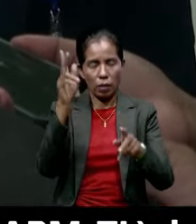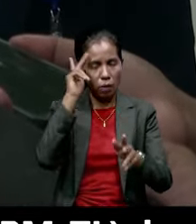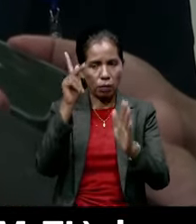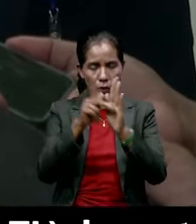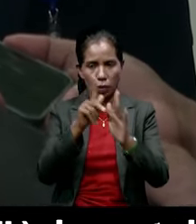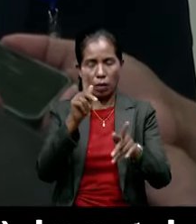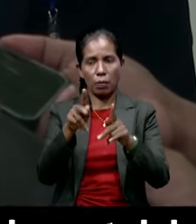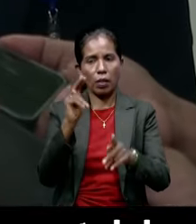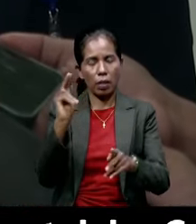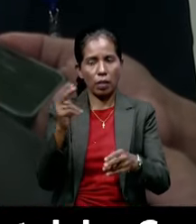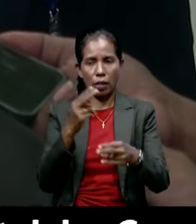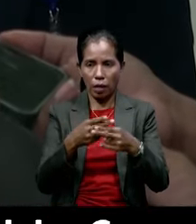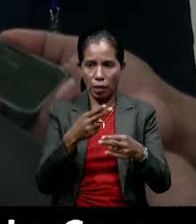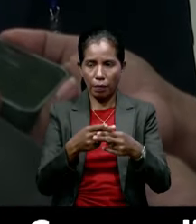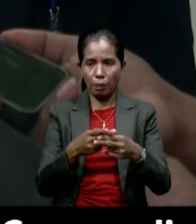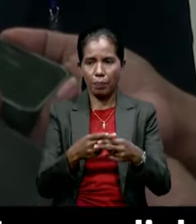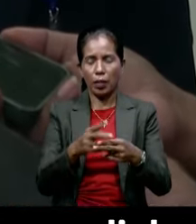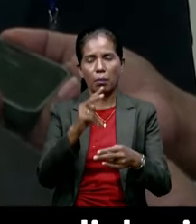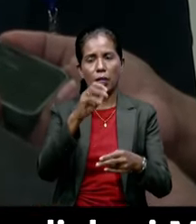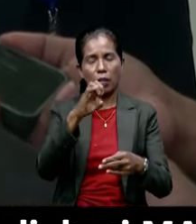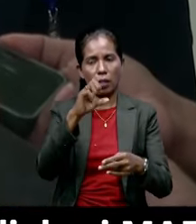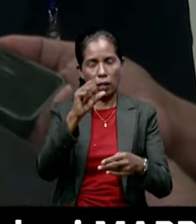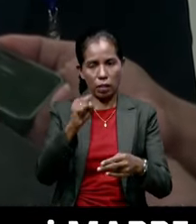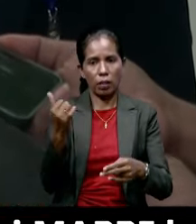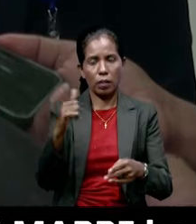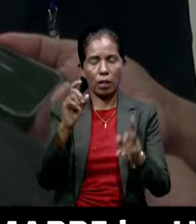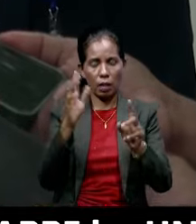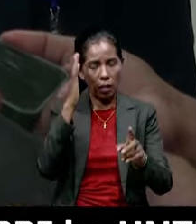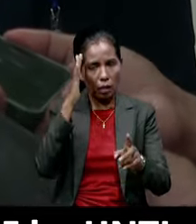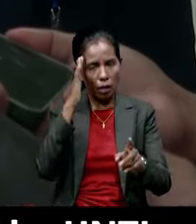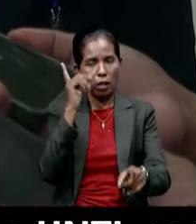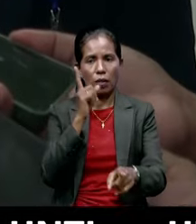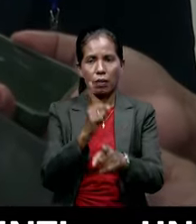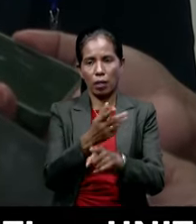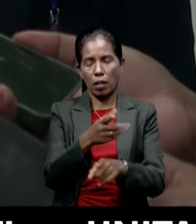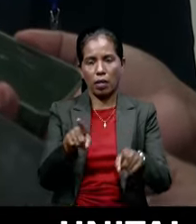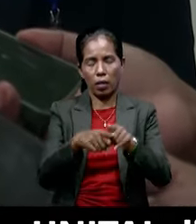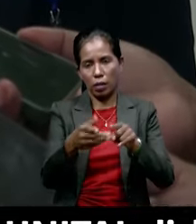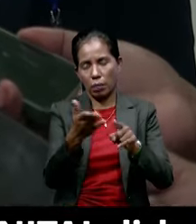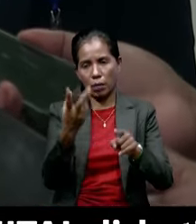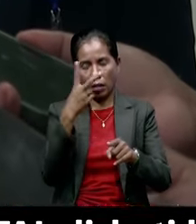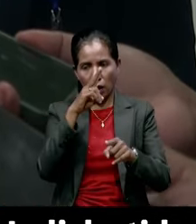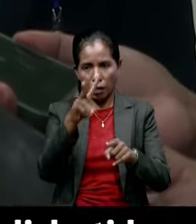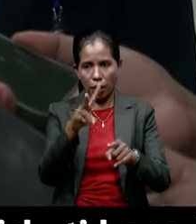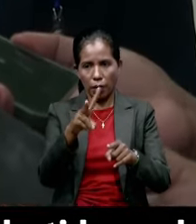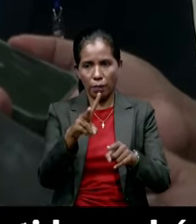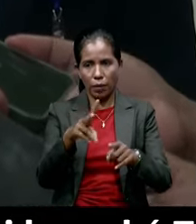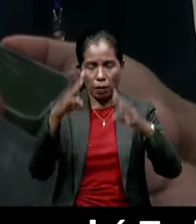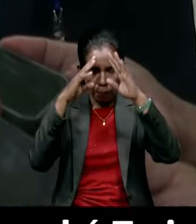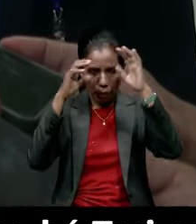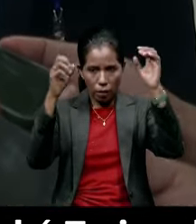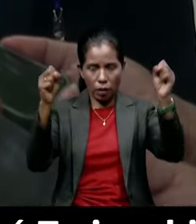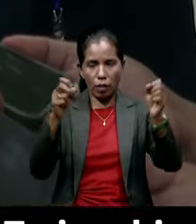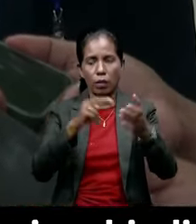nara para é menina nis né será o de já tem né tu irá nessa onde kita buat sila kari ke hari ke ras presiden ini nomor